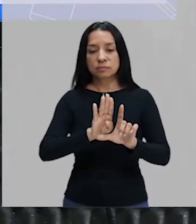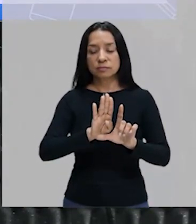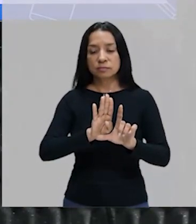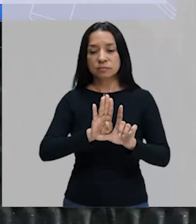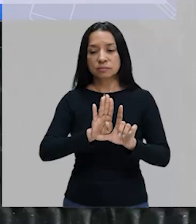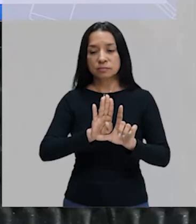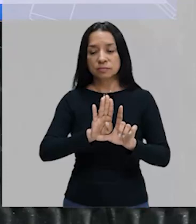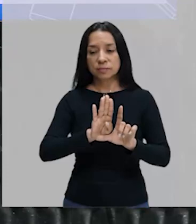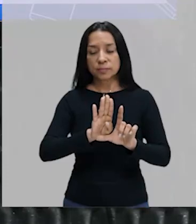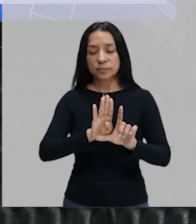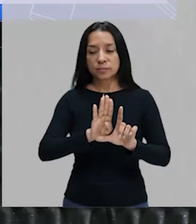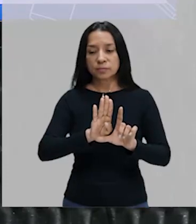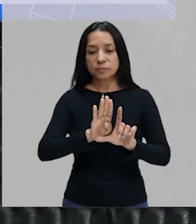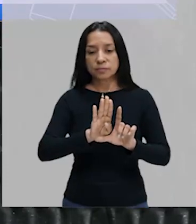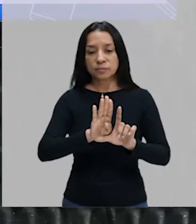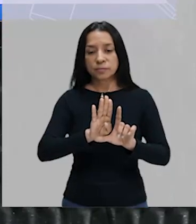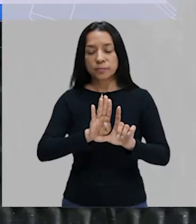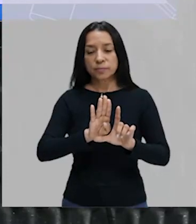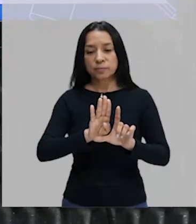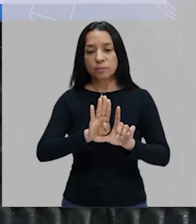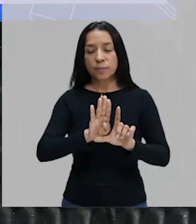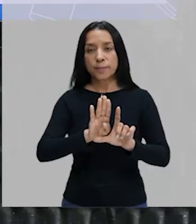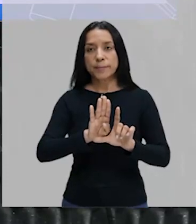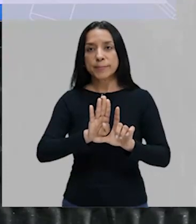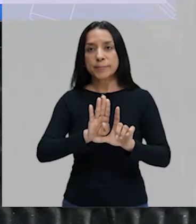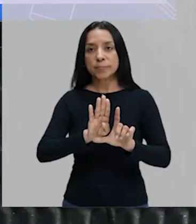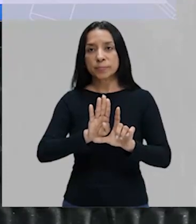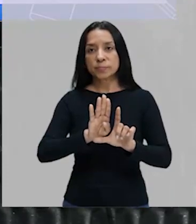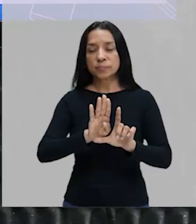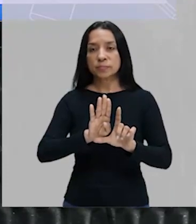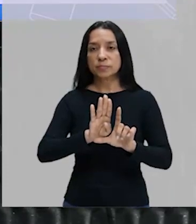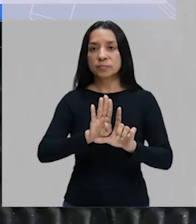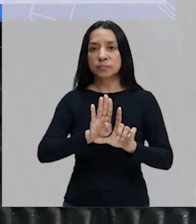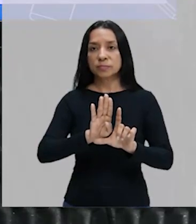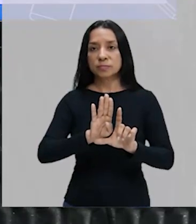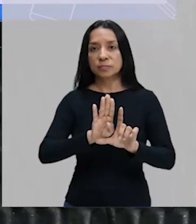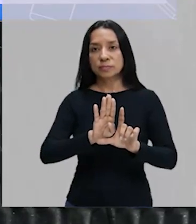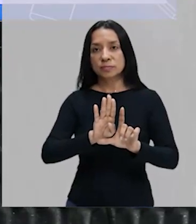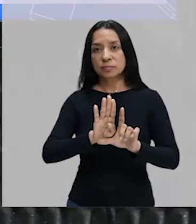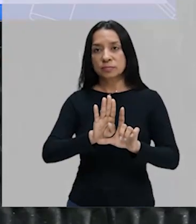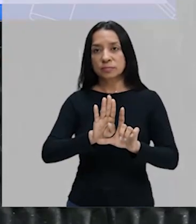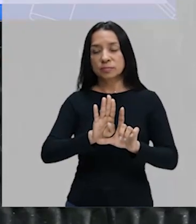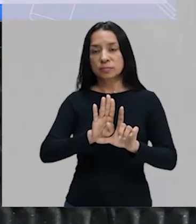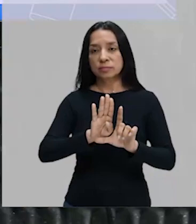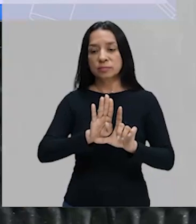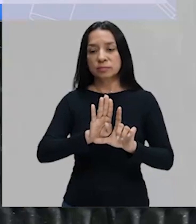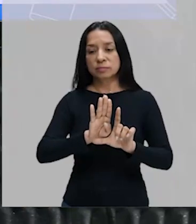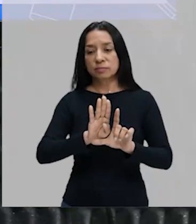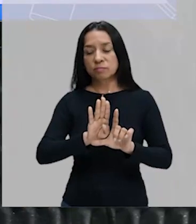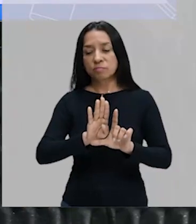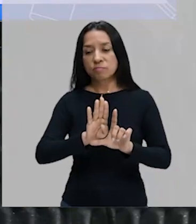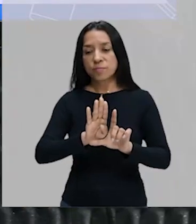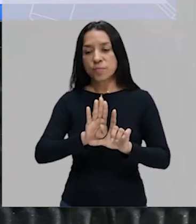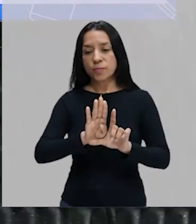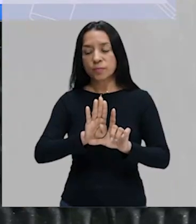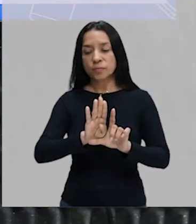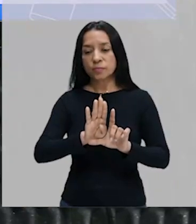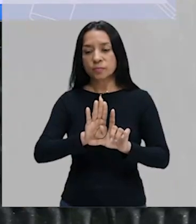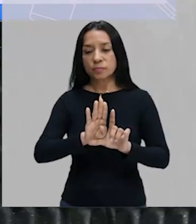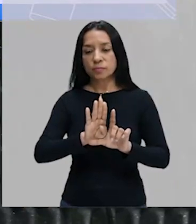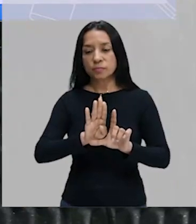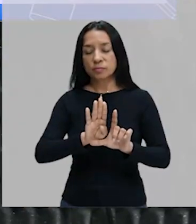e répteis. Neste período foram formados ainda grandes depósitos de combustíveis